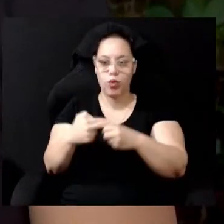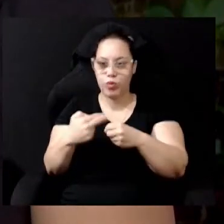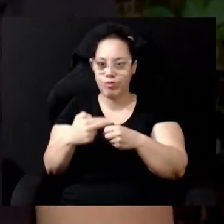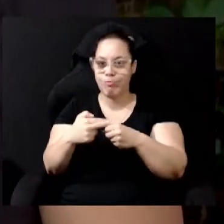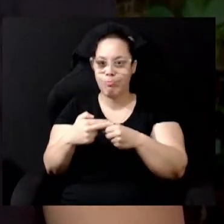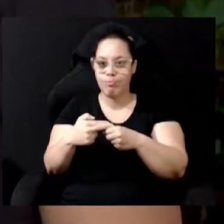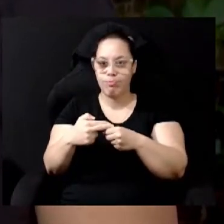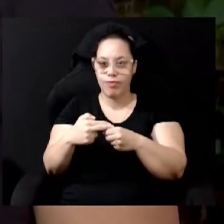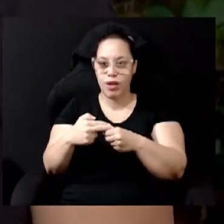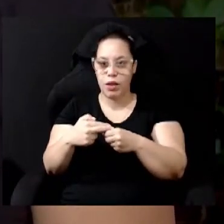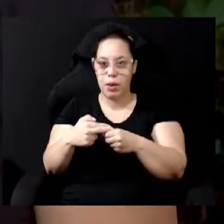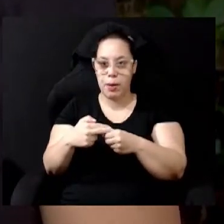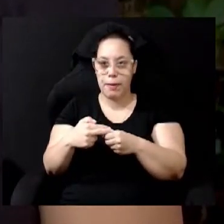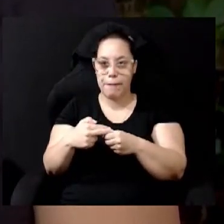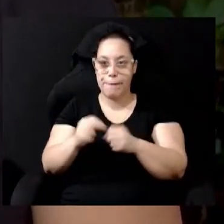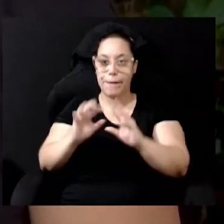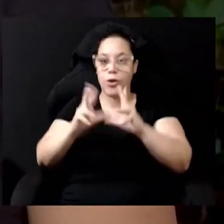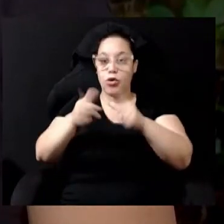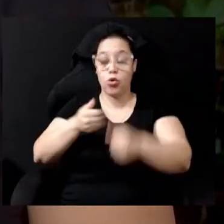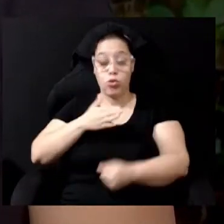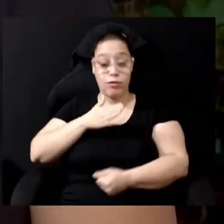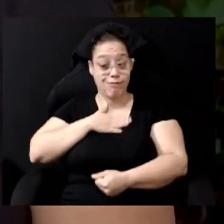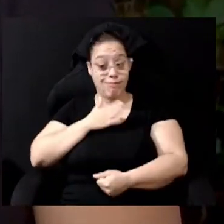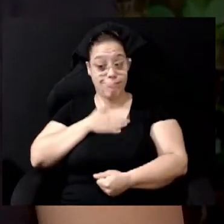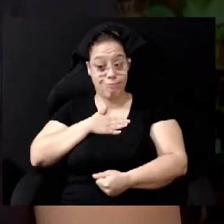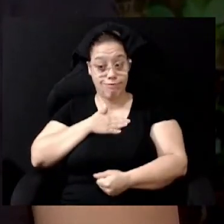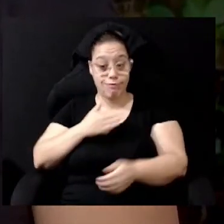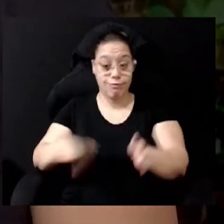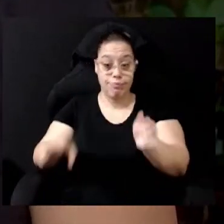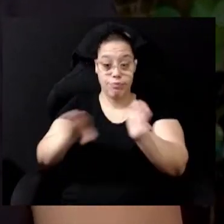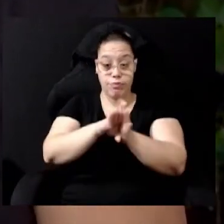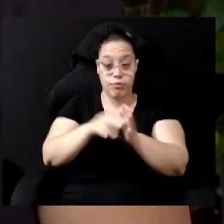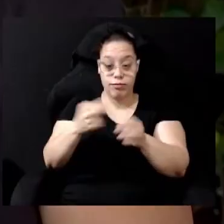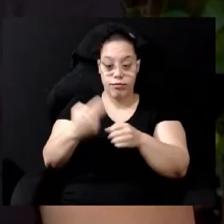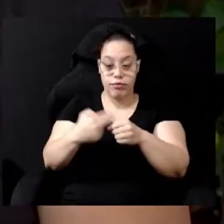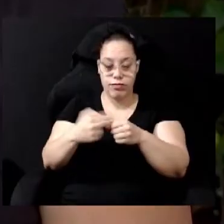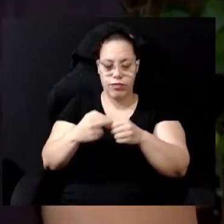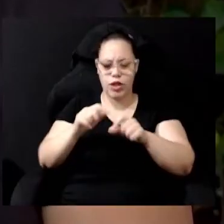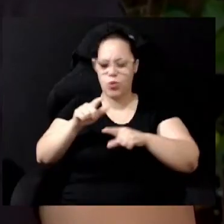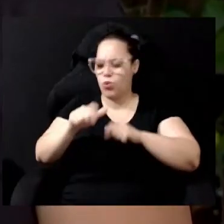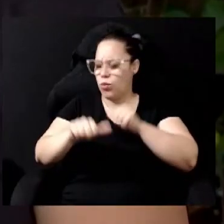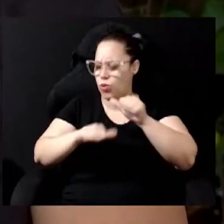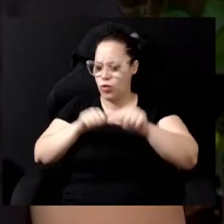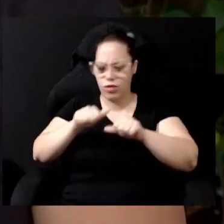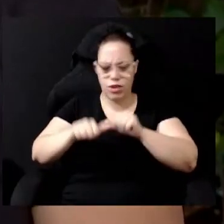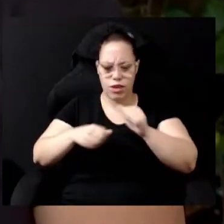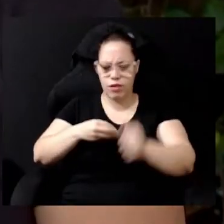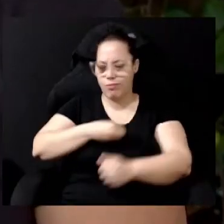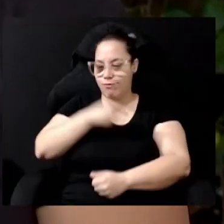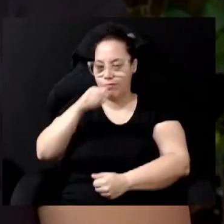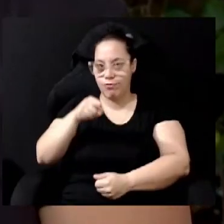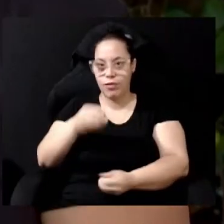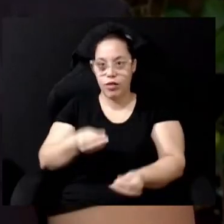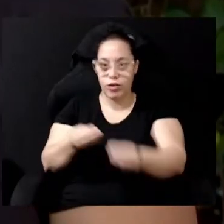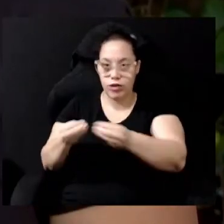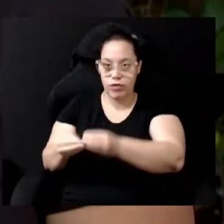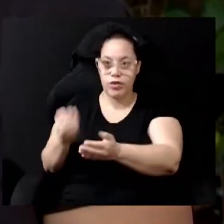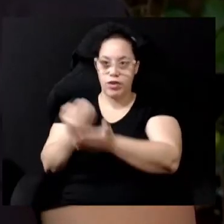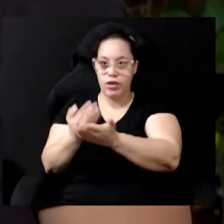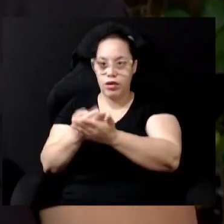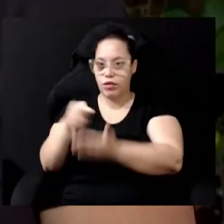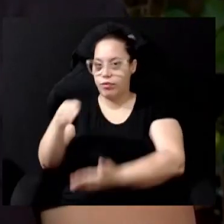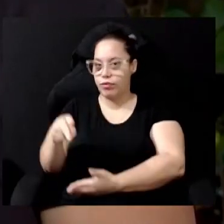assim, tudo para mim, né? Assim, eu entrei na Unicamp e eu mudei a minha vida em função de ter vindo aqui estudar aqui, né? Uma